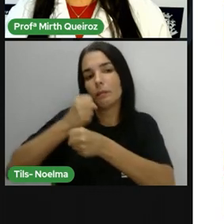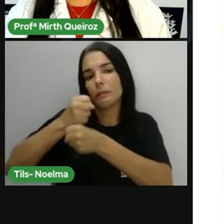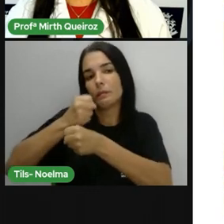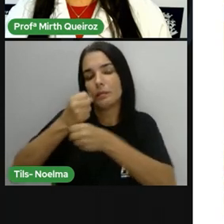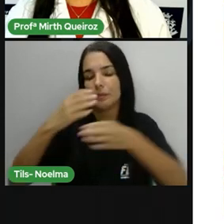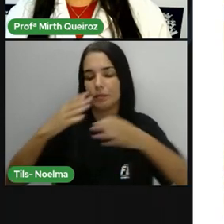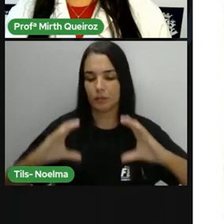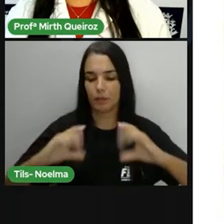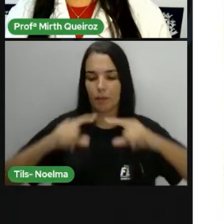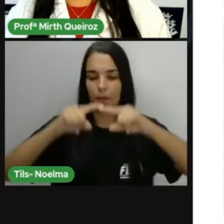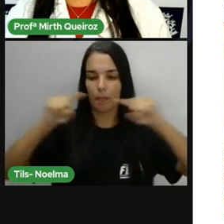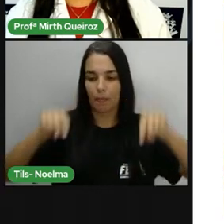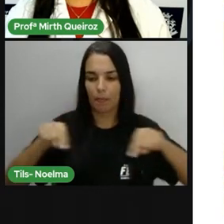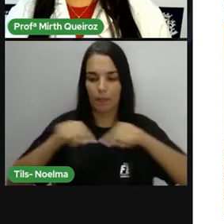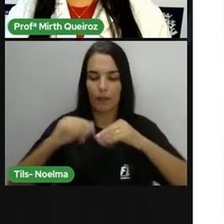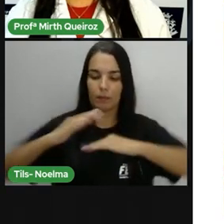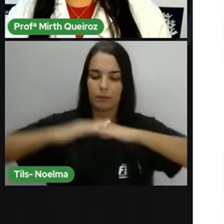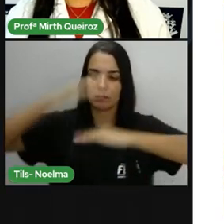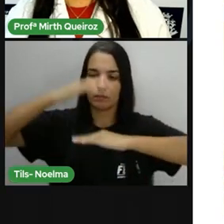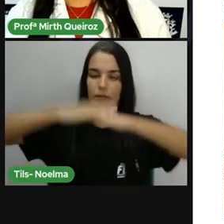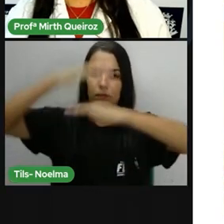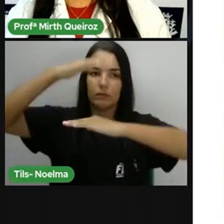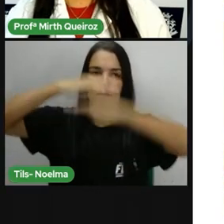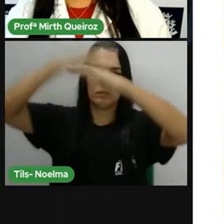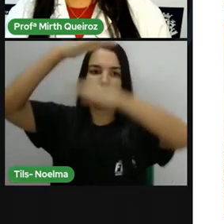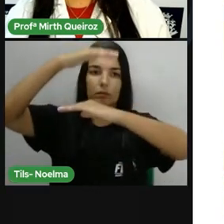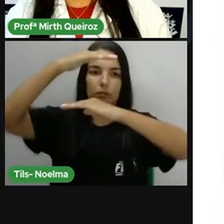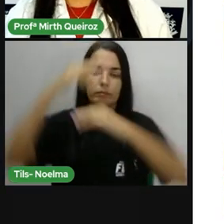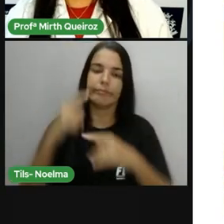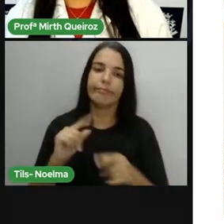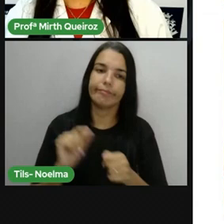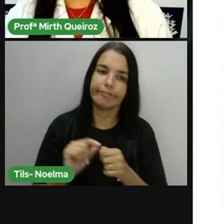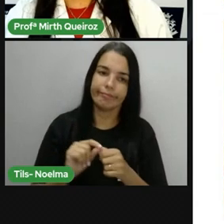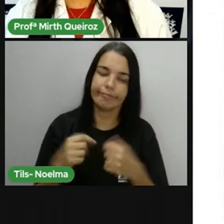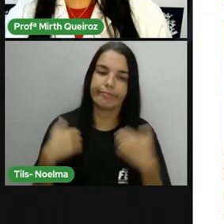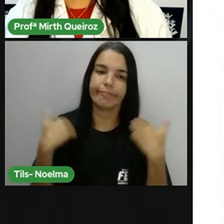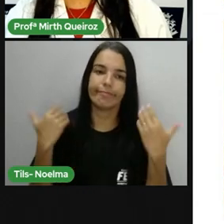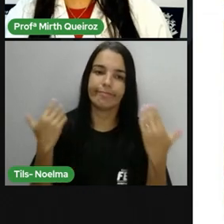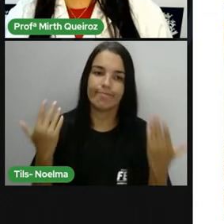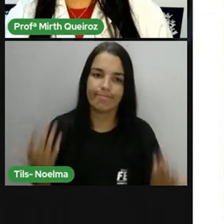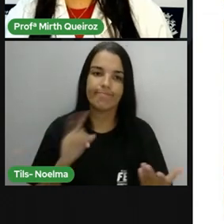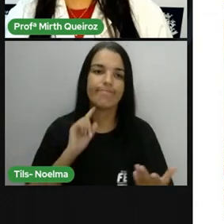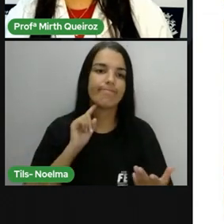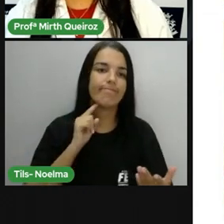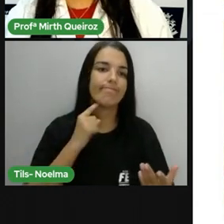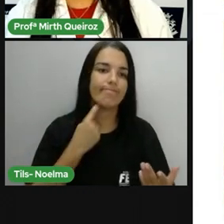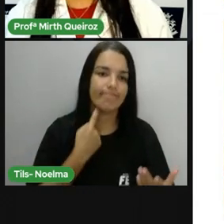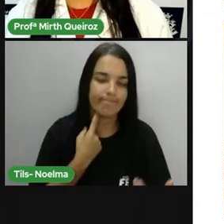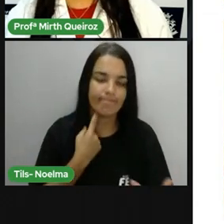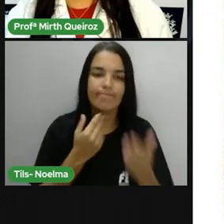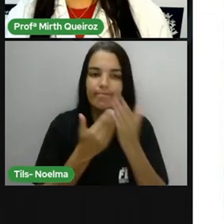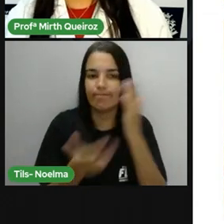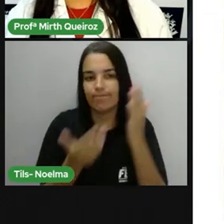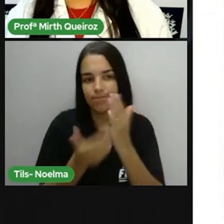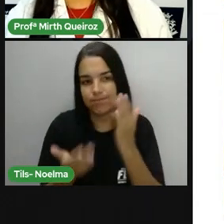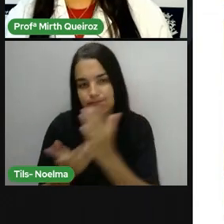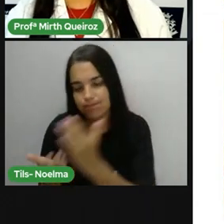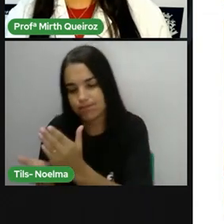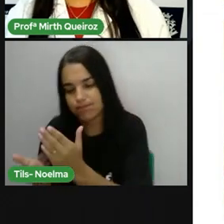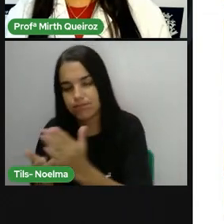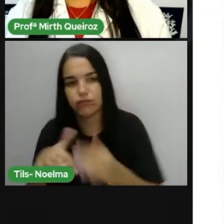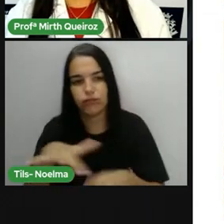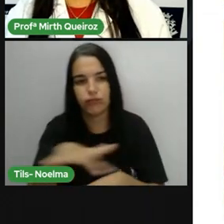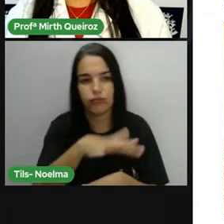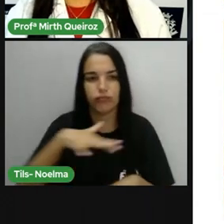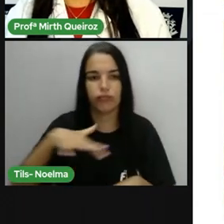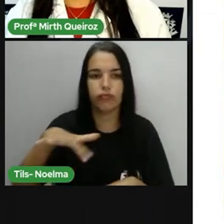o local para retirada de barro para fabricação de tijolos, e isso faz também com que prejudique aí a